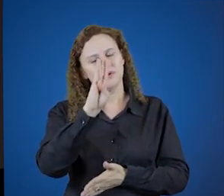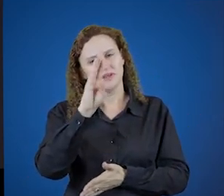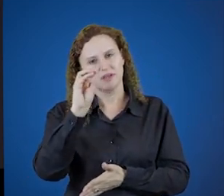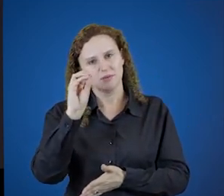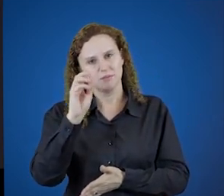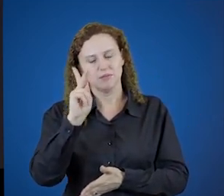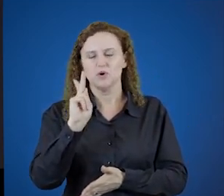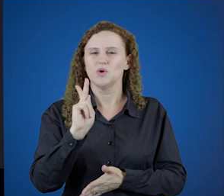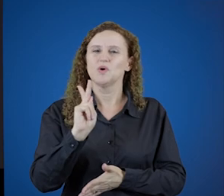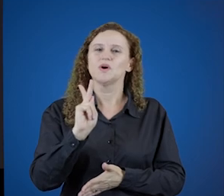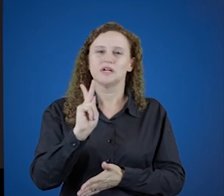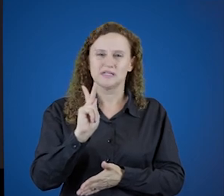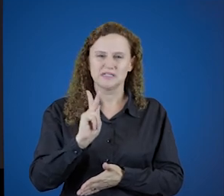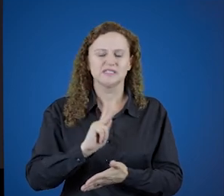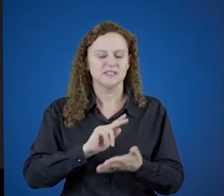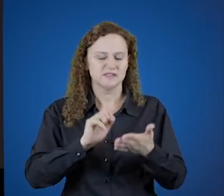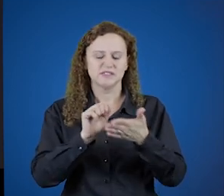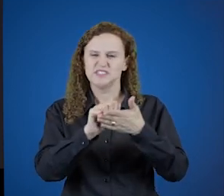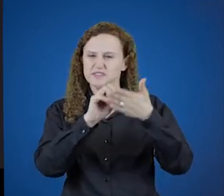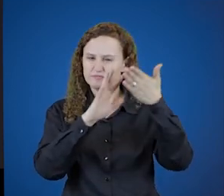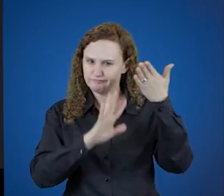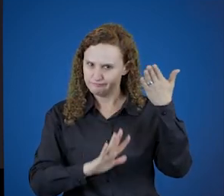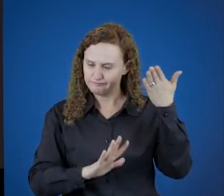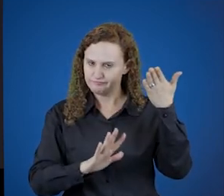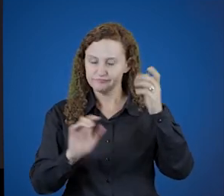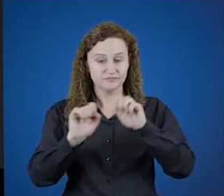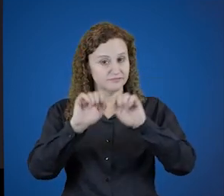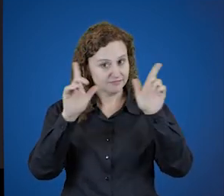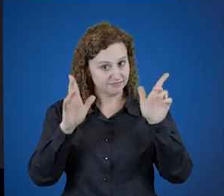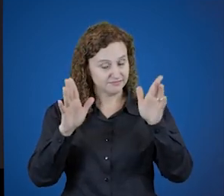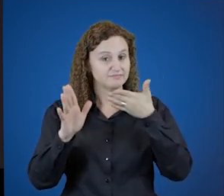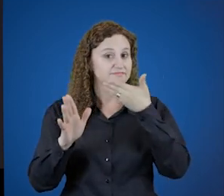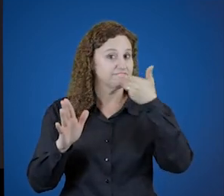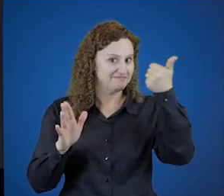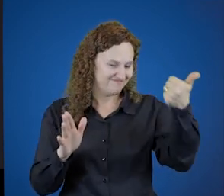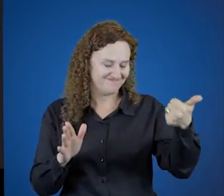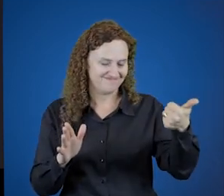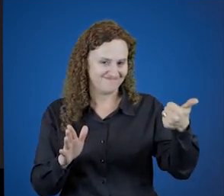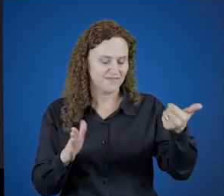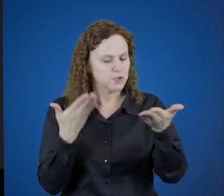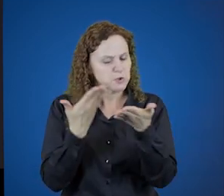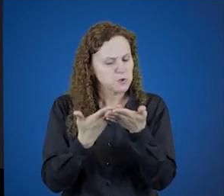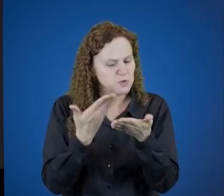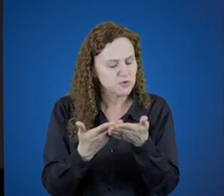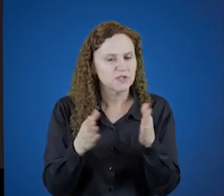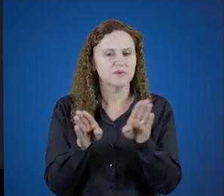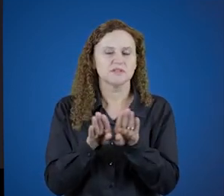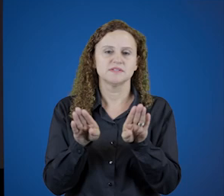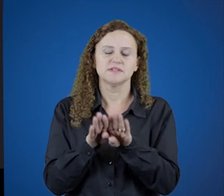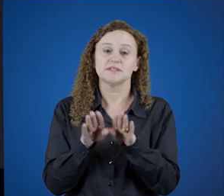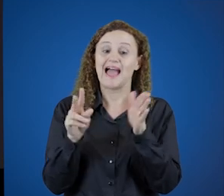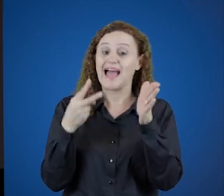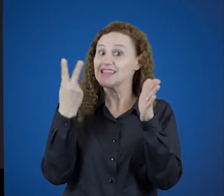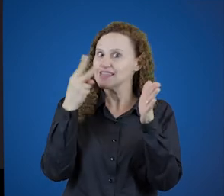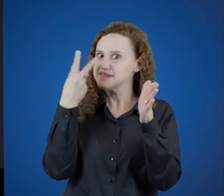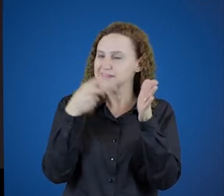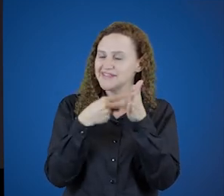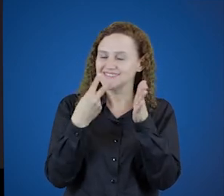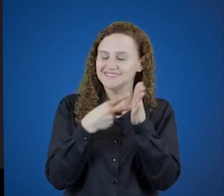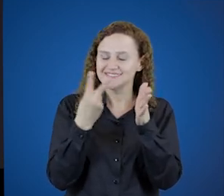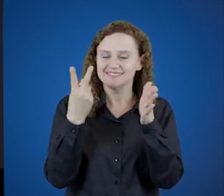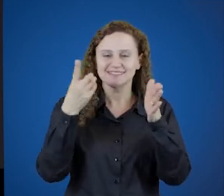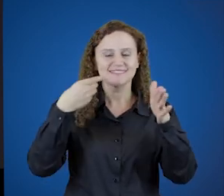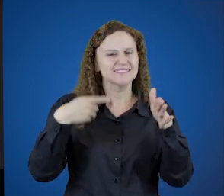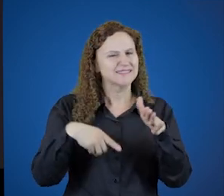meio do e-book nas nossas falas nos tira dúvidas aí podemos esclarecer melhor Ah tá então estudem